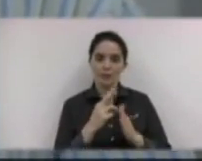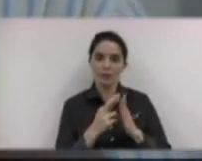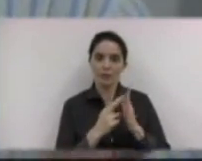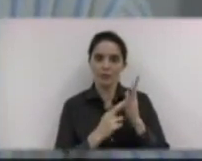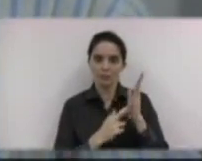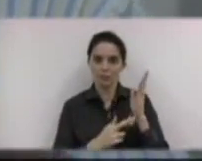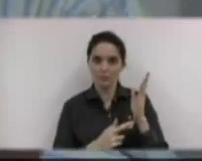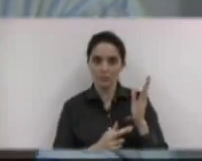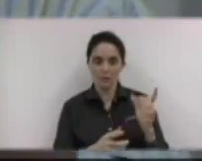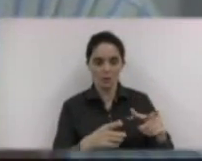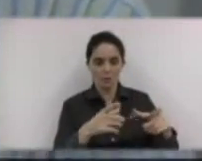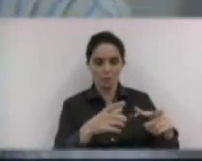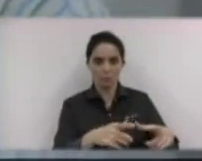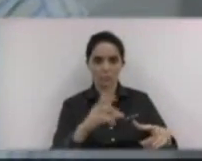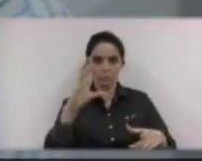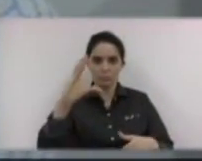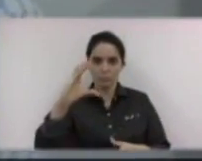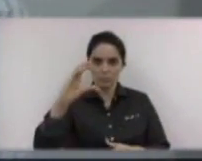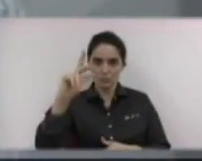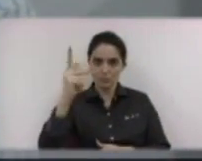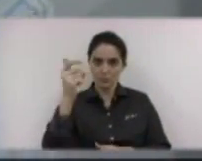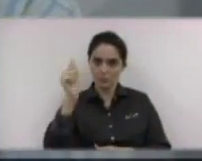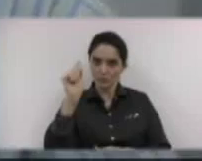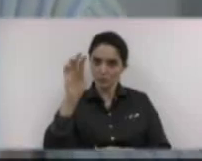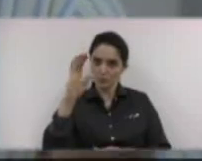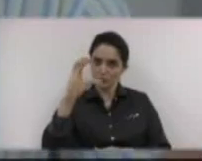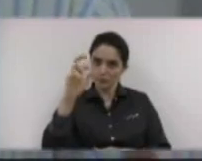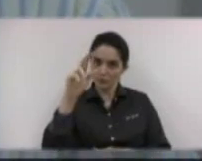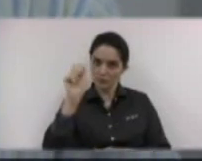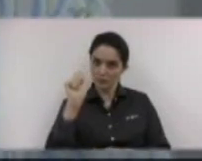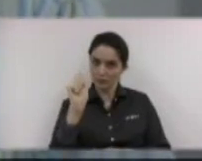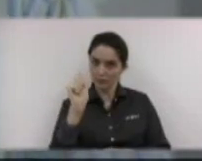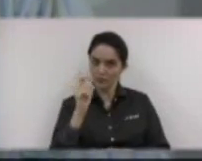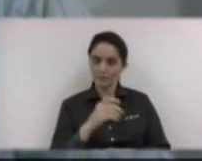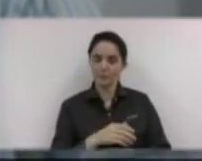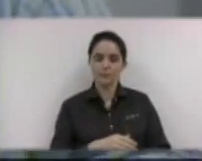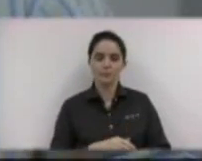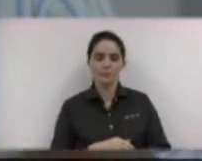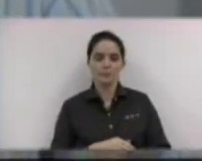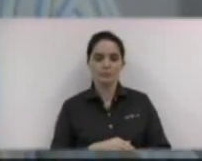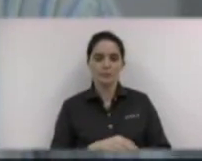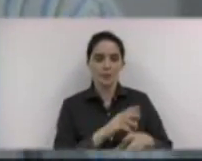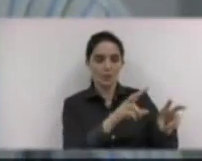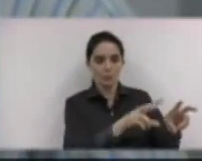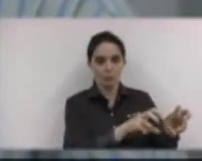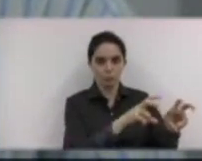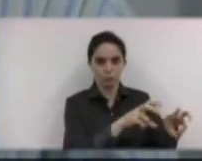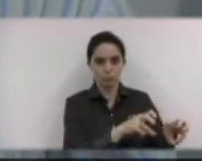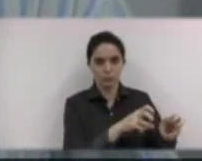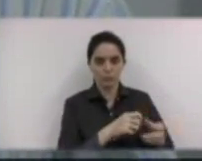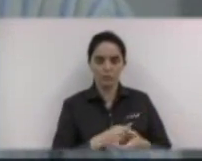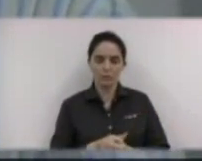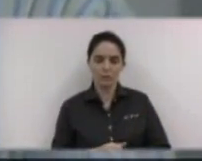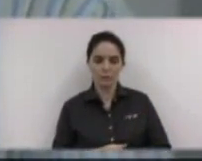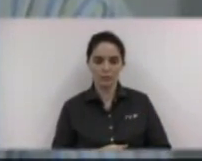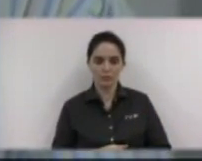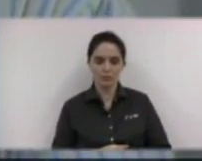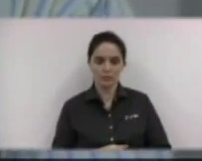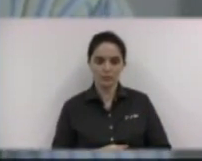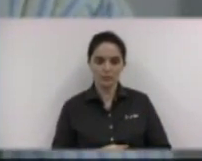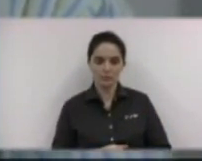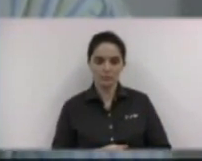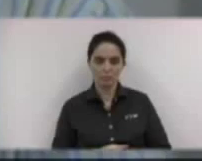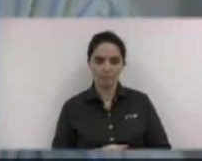de recreio, toda a situação da zona rural. É claro, evidente, que tem alguma situação que não é passível